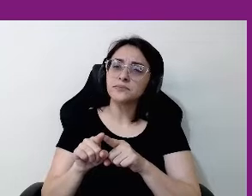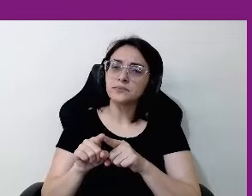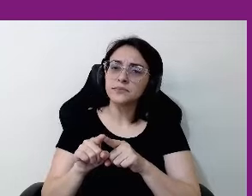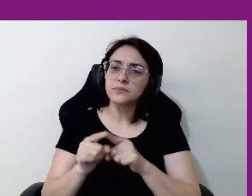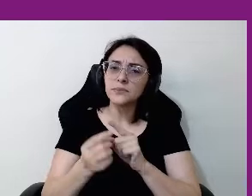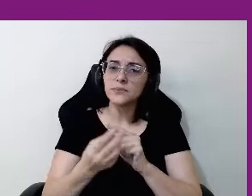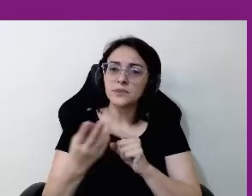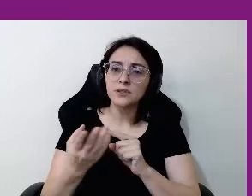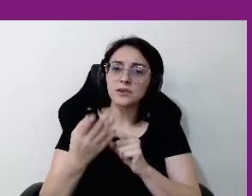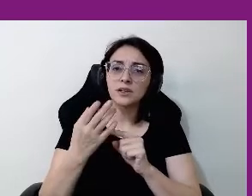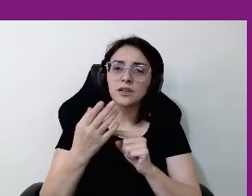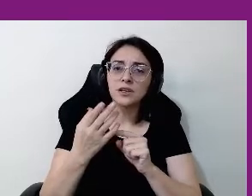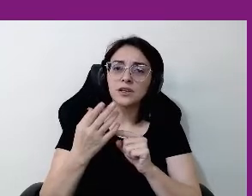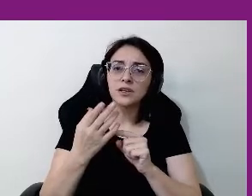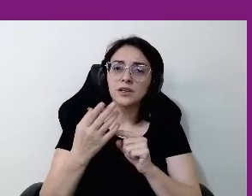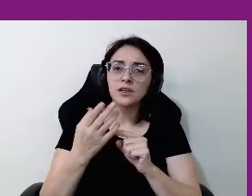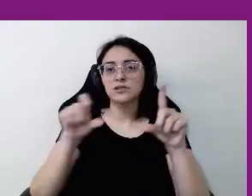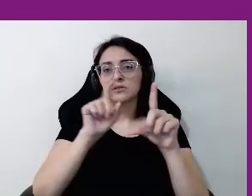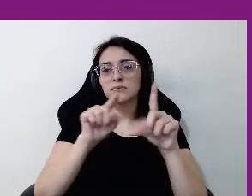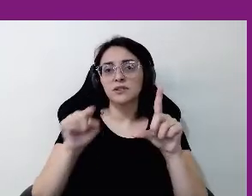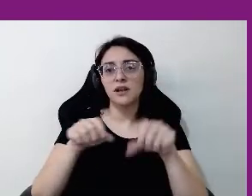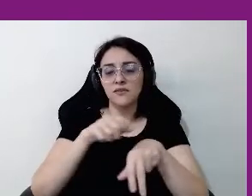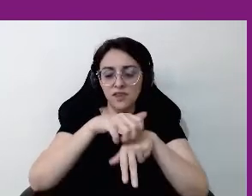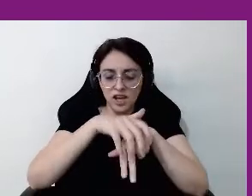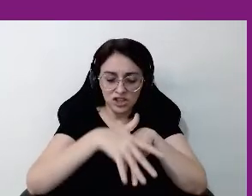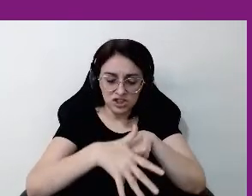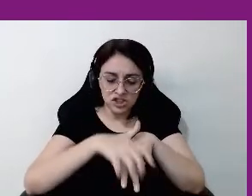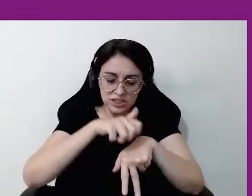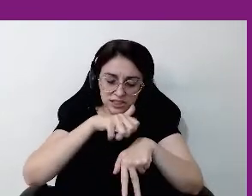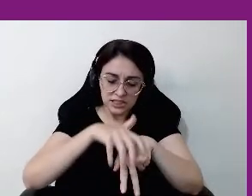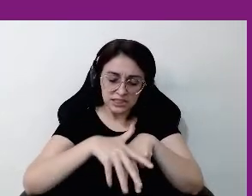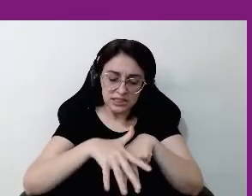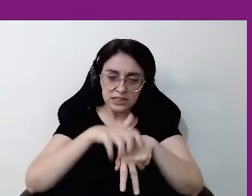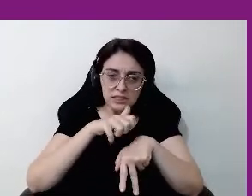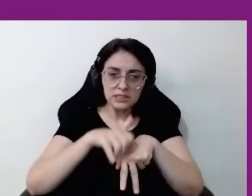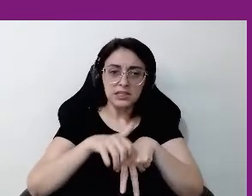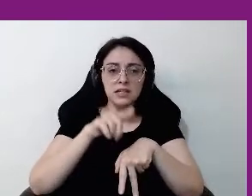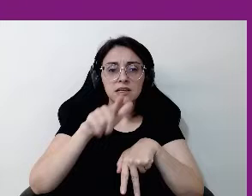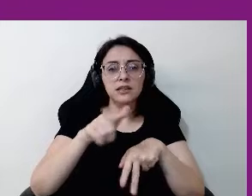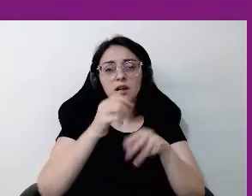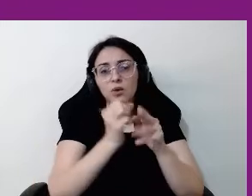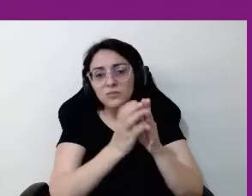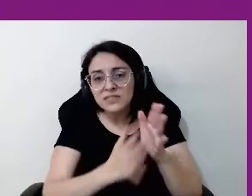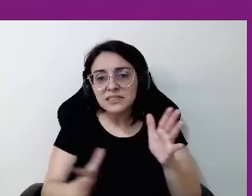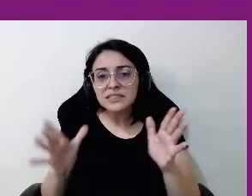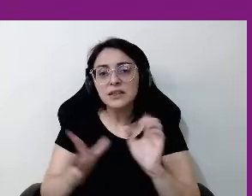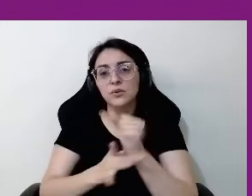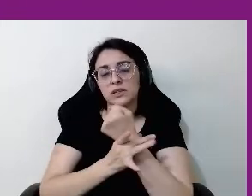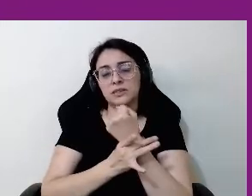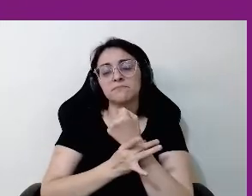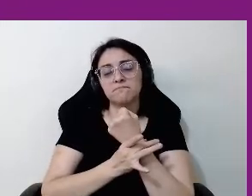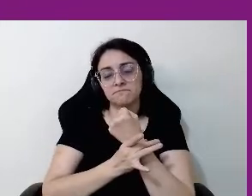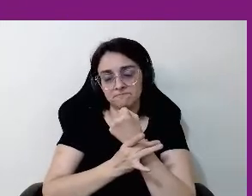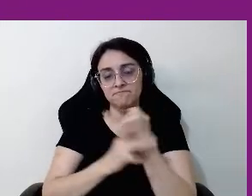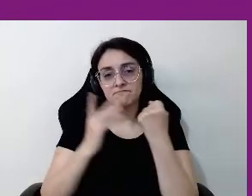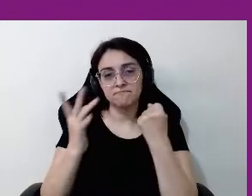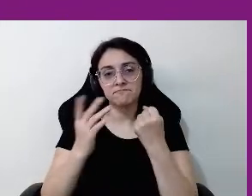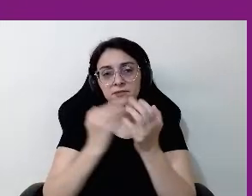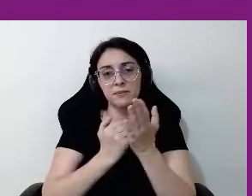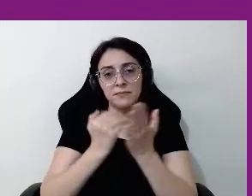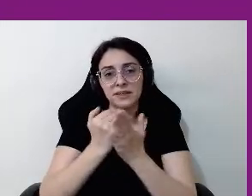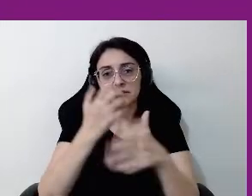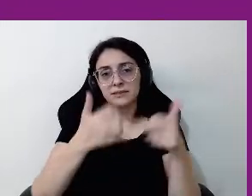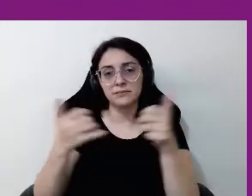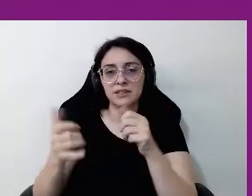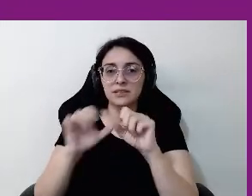o quanto a ventilação mecânica nos mantém os pacientes nessa faixa de segurança, né? Então, eu acho que mais do que falar se